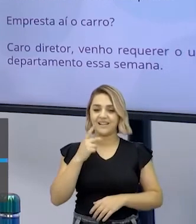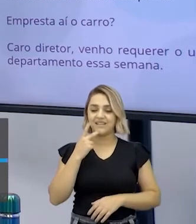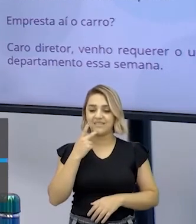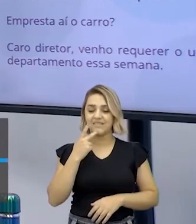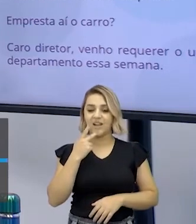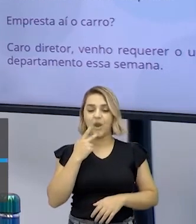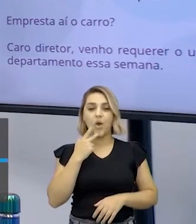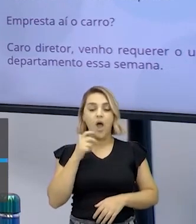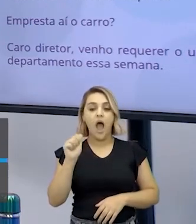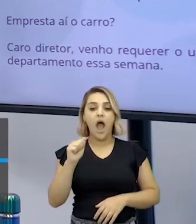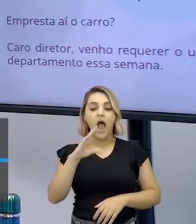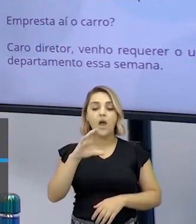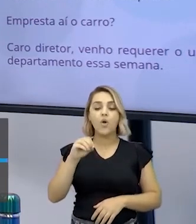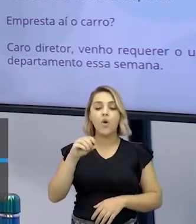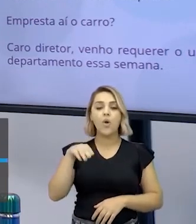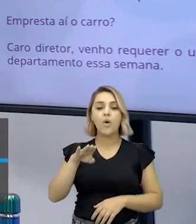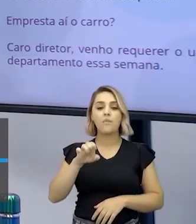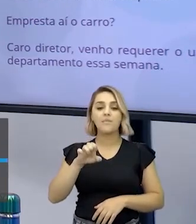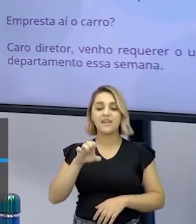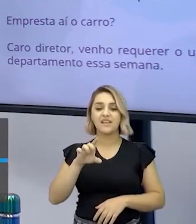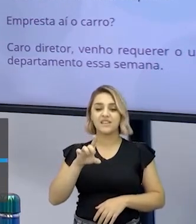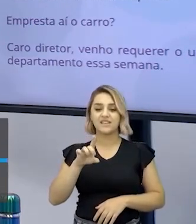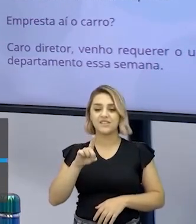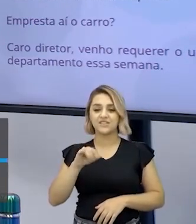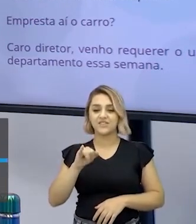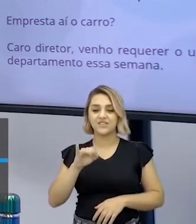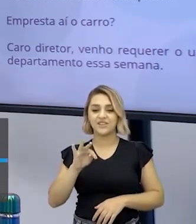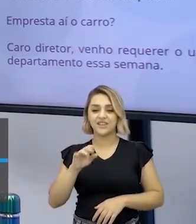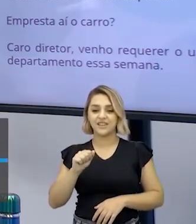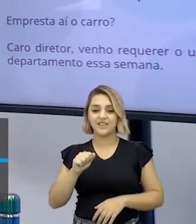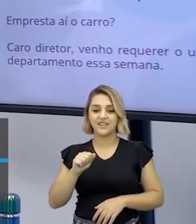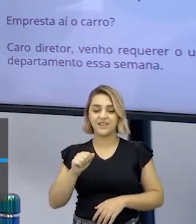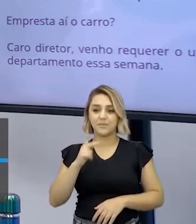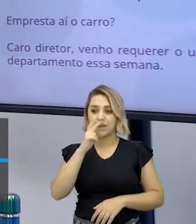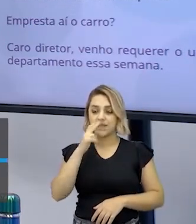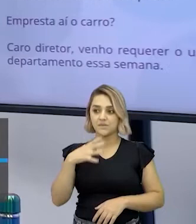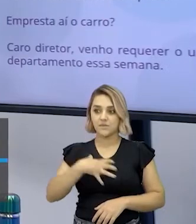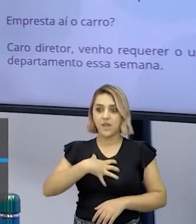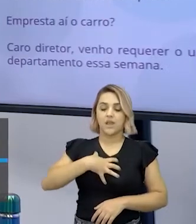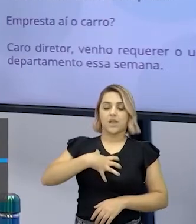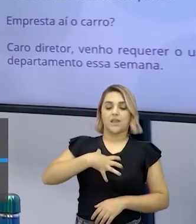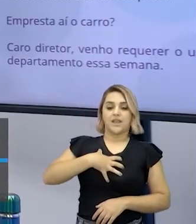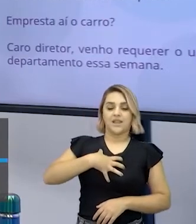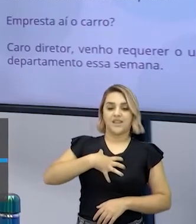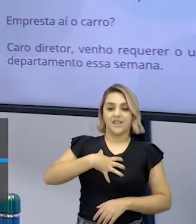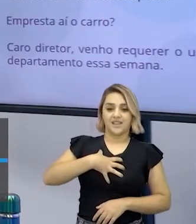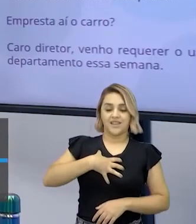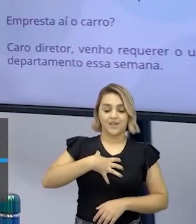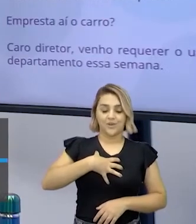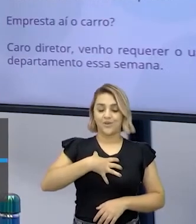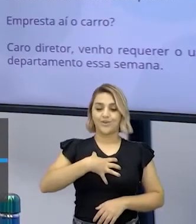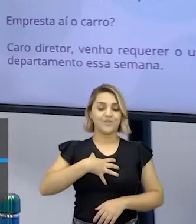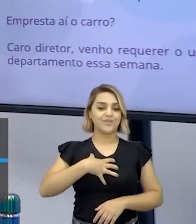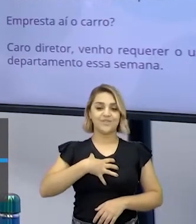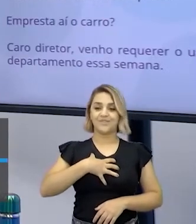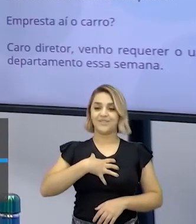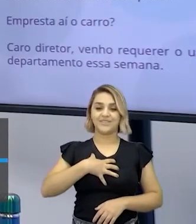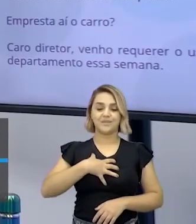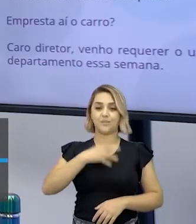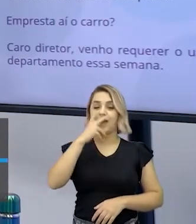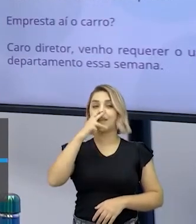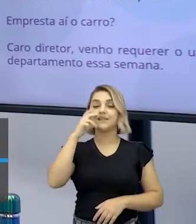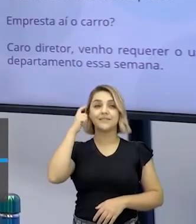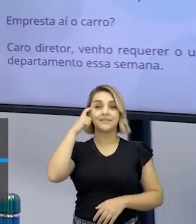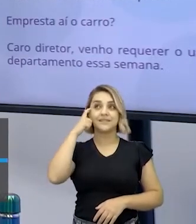Acometida. Meu Deus. Já até bati no microfone. Dá aquela sensação assim, né? Ai, meu Deus, estou acometida. Já penso que é uma coisa,